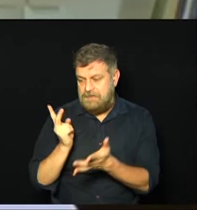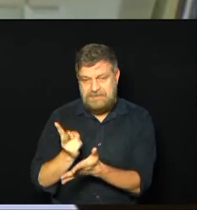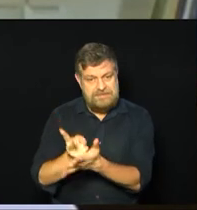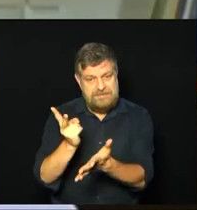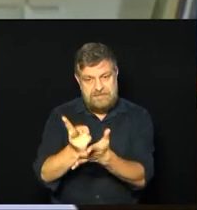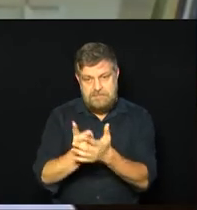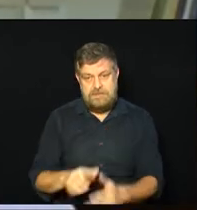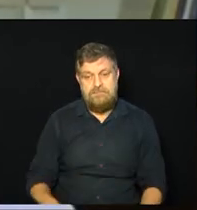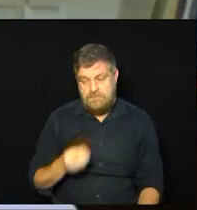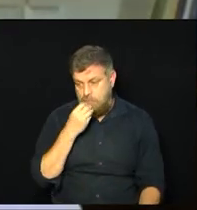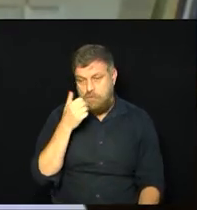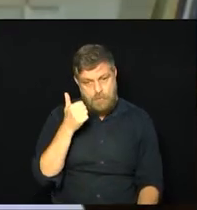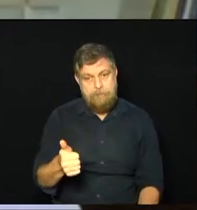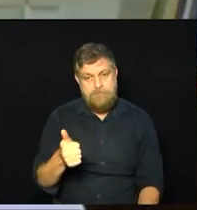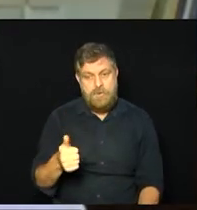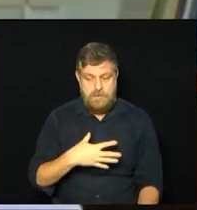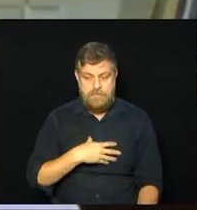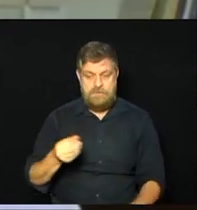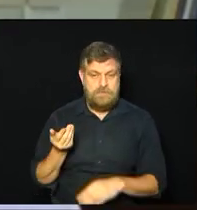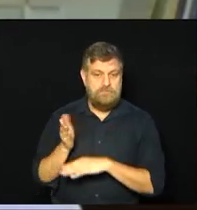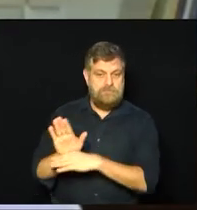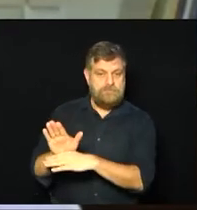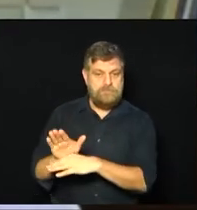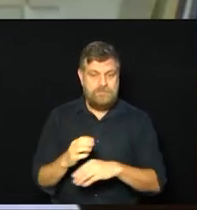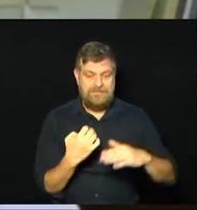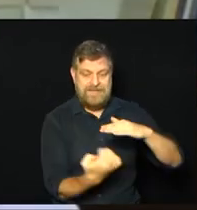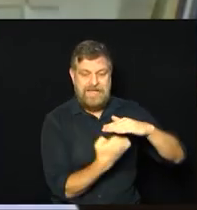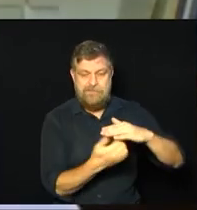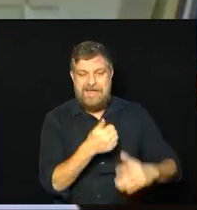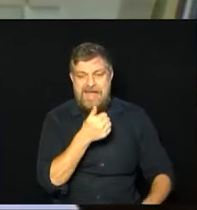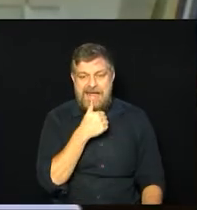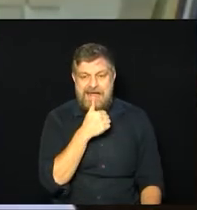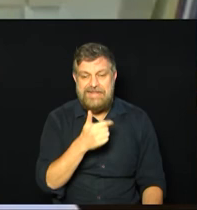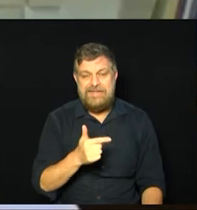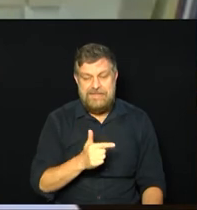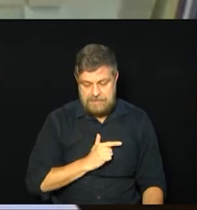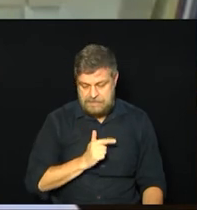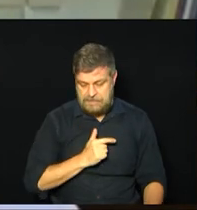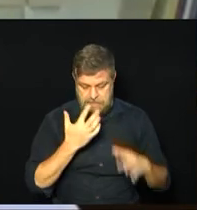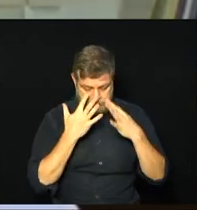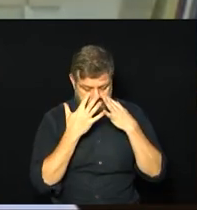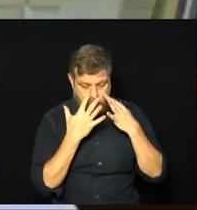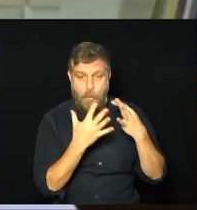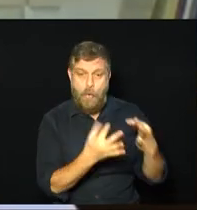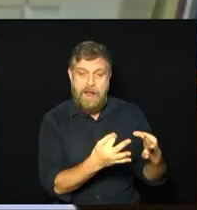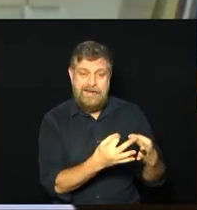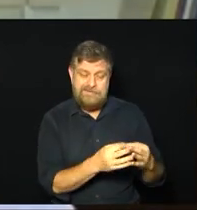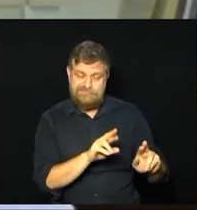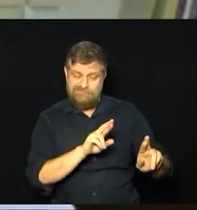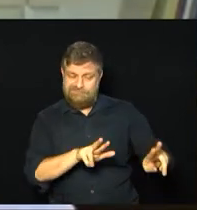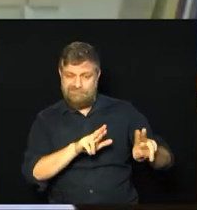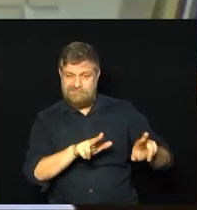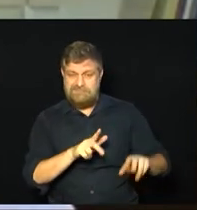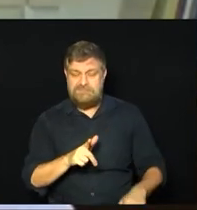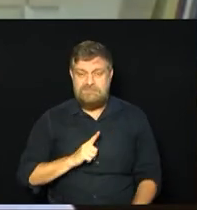muito saudável para os meus filhos. Muitas empresas ainda assim têm um olhar um pouco diferenciado,